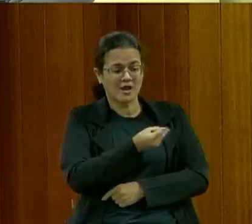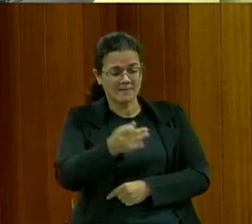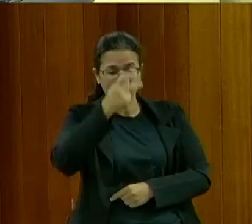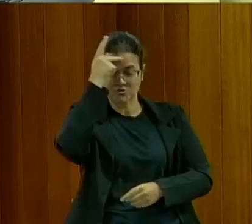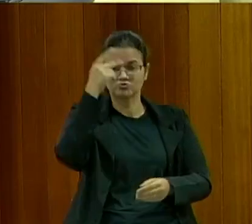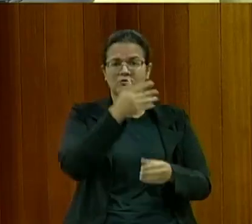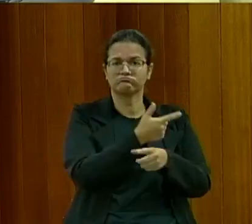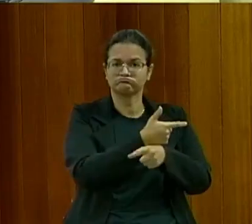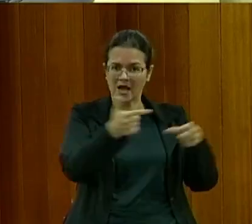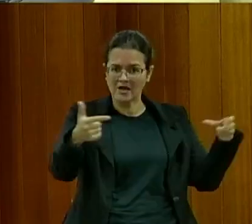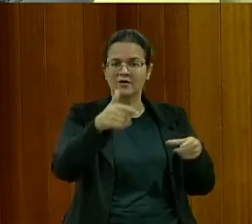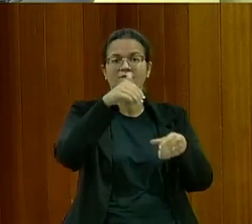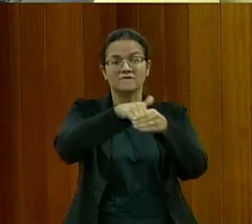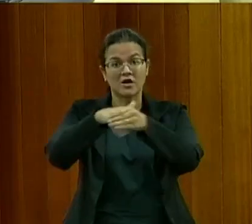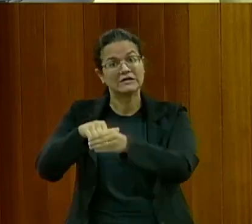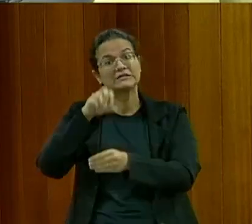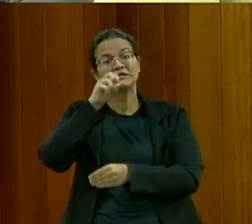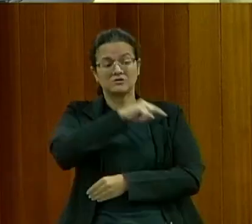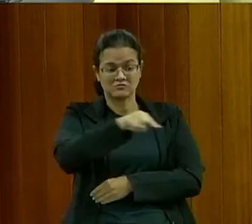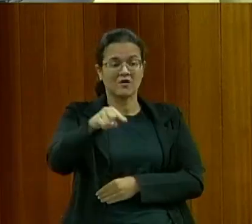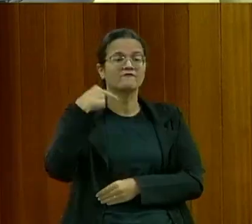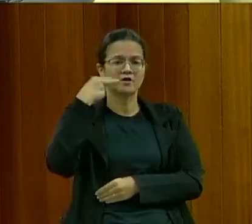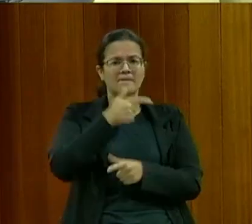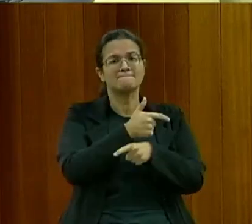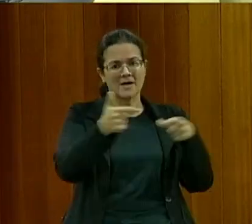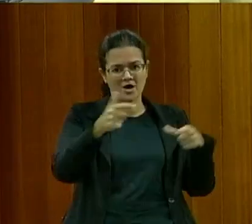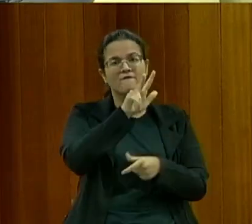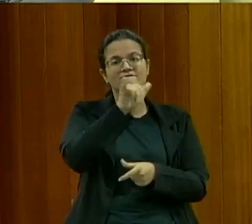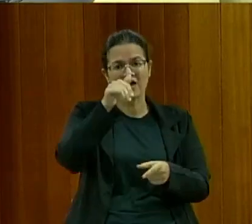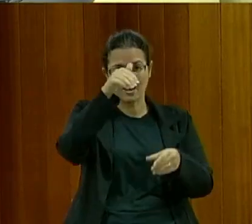eu acredito que não vai. Vamos aprovar lá. Quando